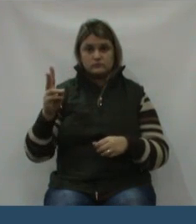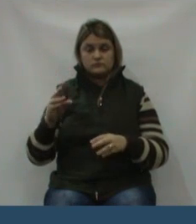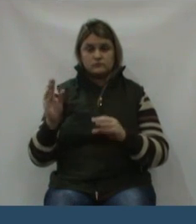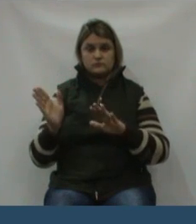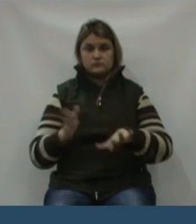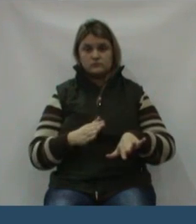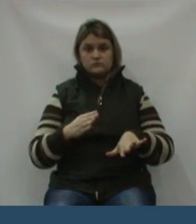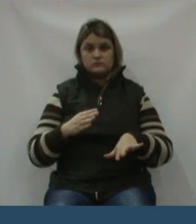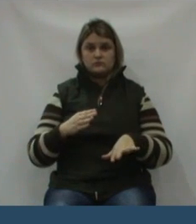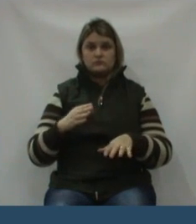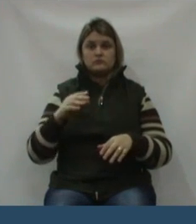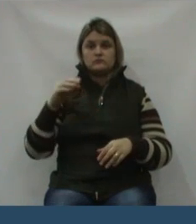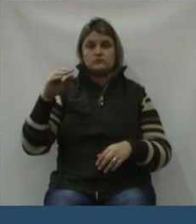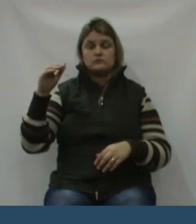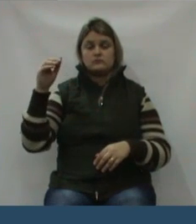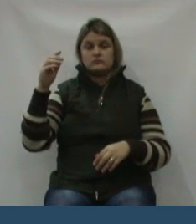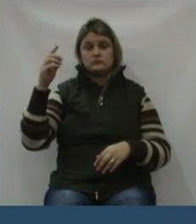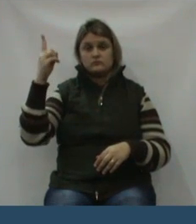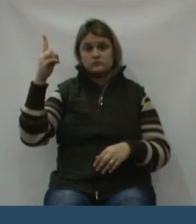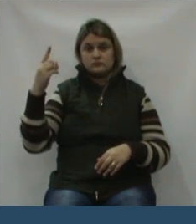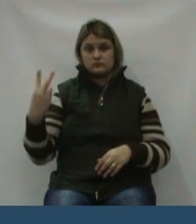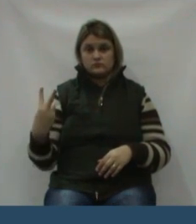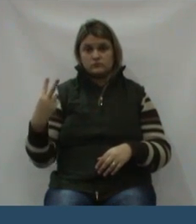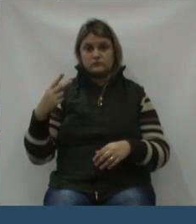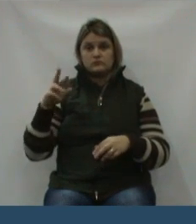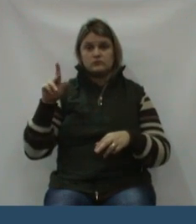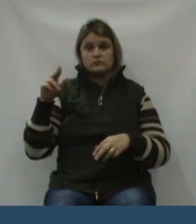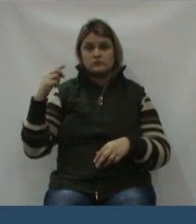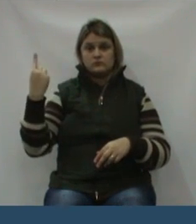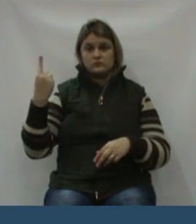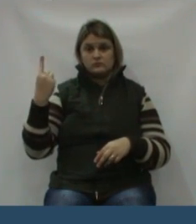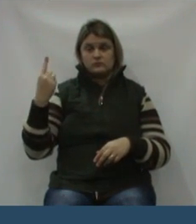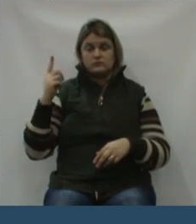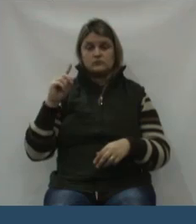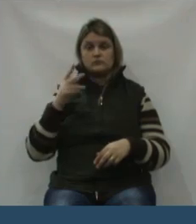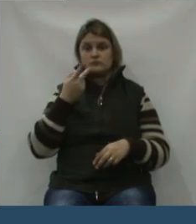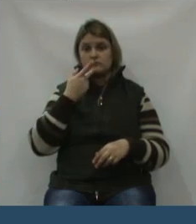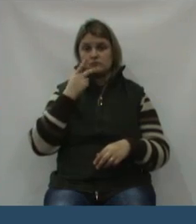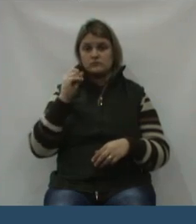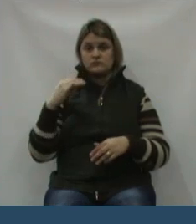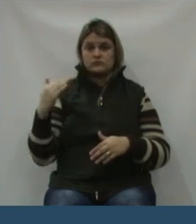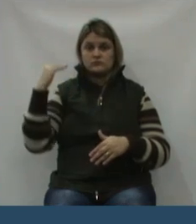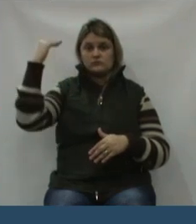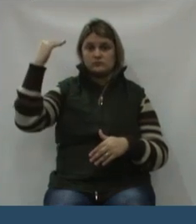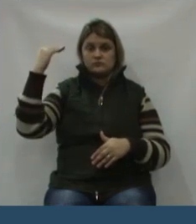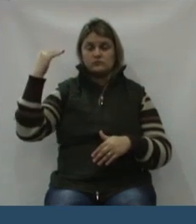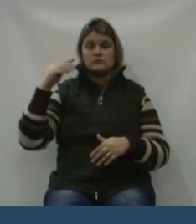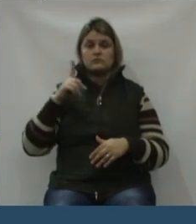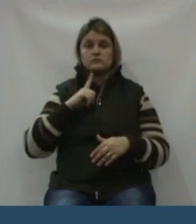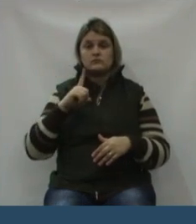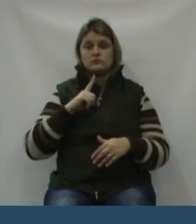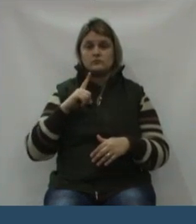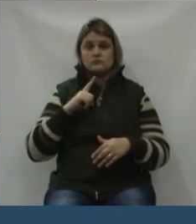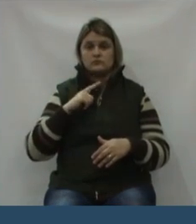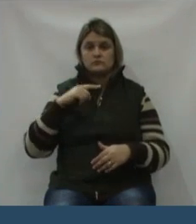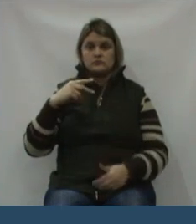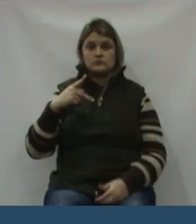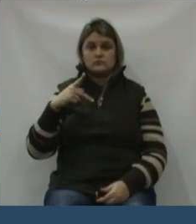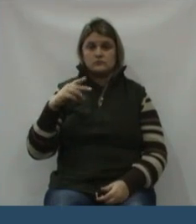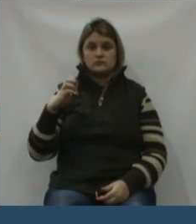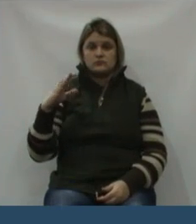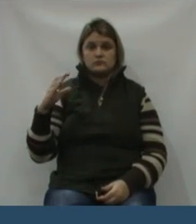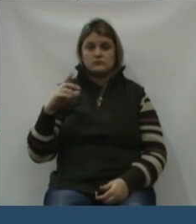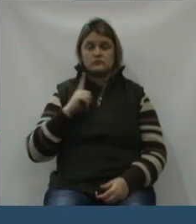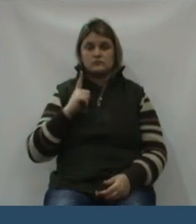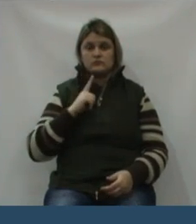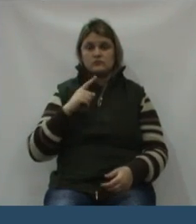desprezada a fração, se inferior a meio, e igualada a 1, se igual ou superior. Existe uma PEC, uma